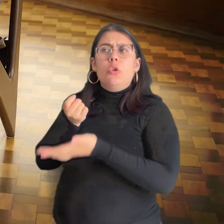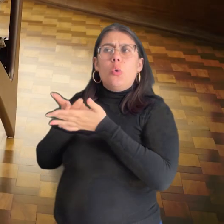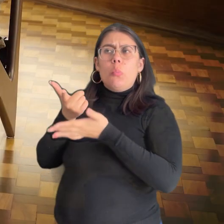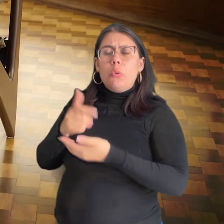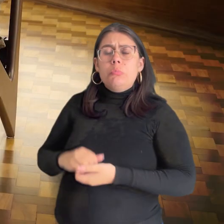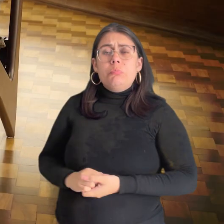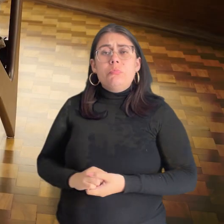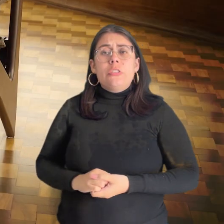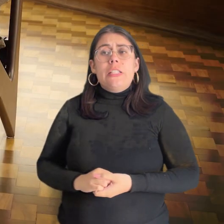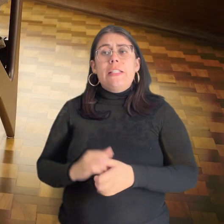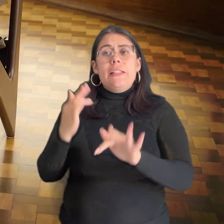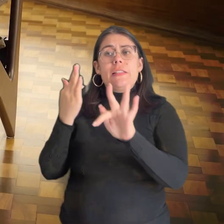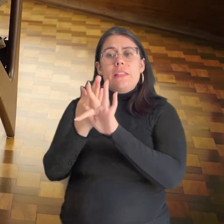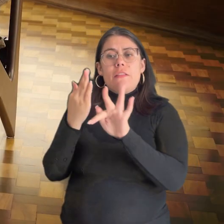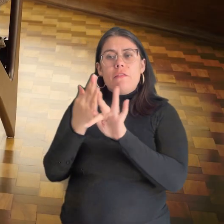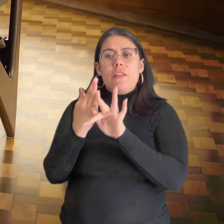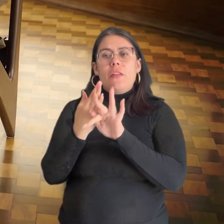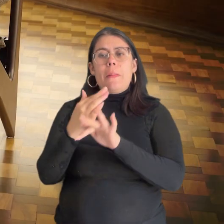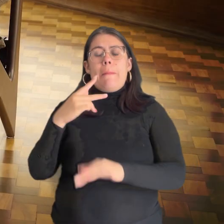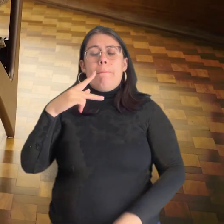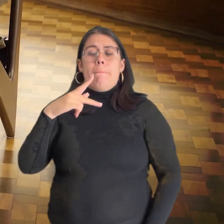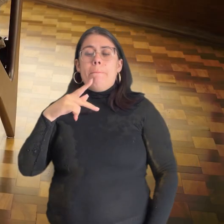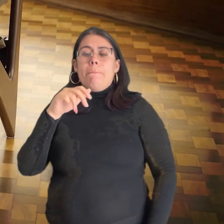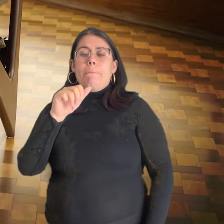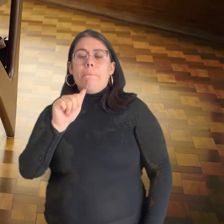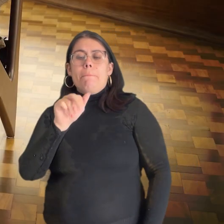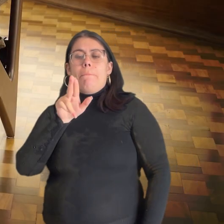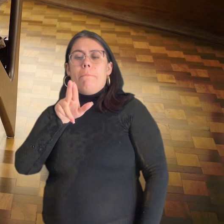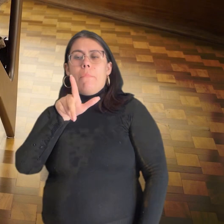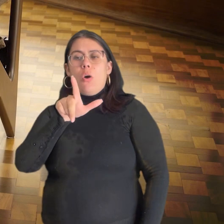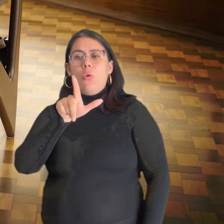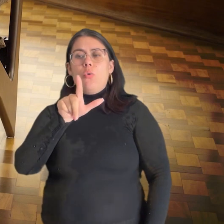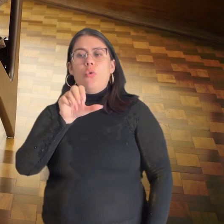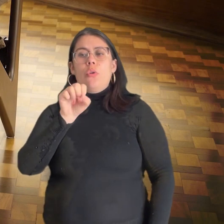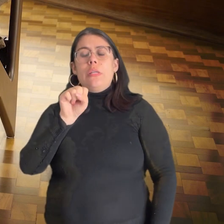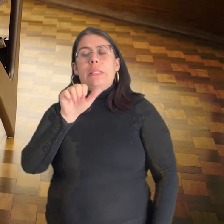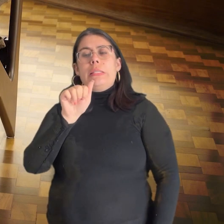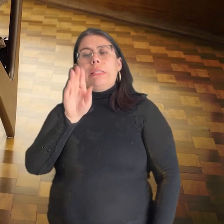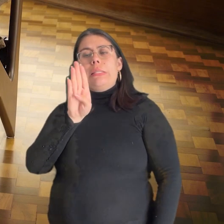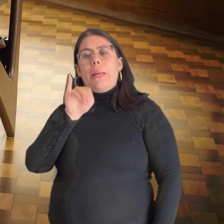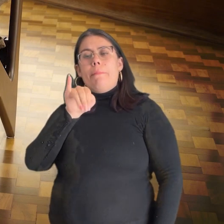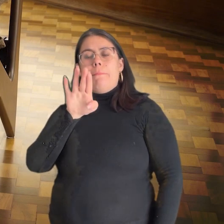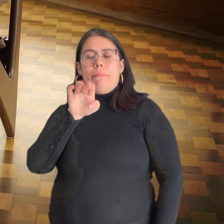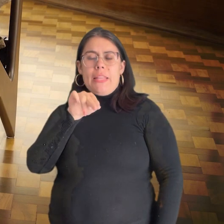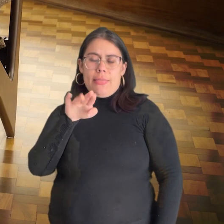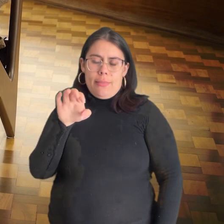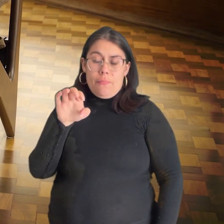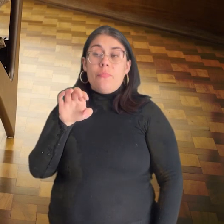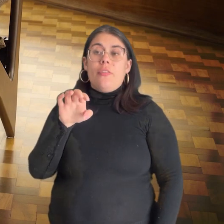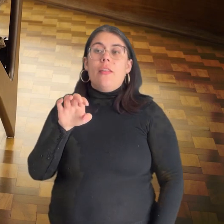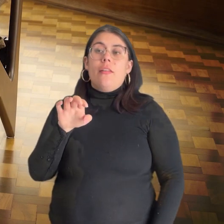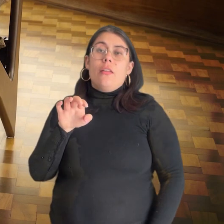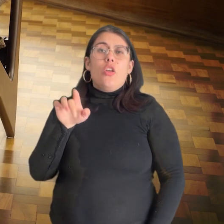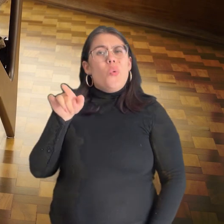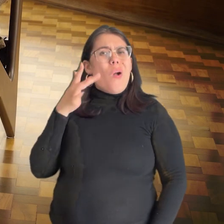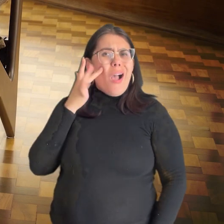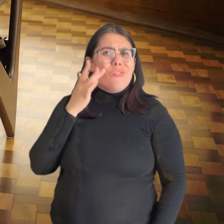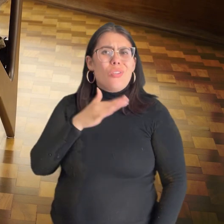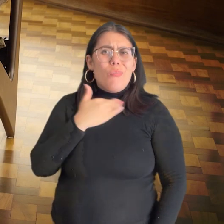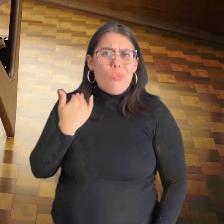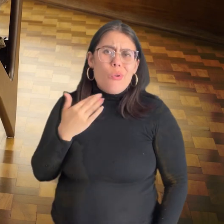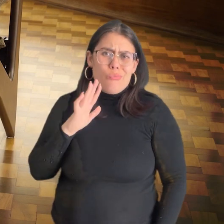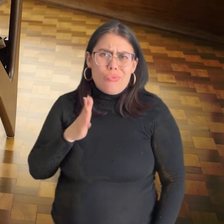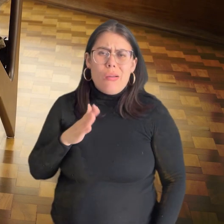e esse físico chama-se Paul Sabine, obviamente